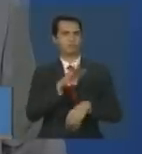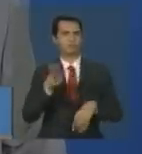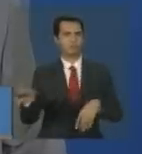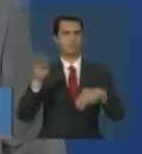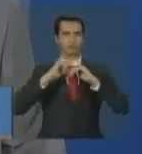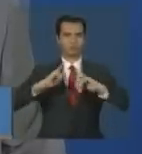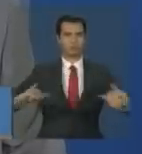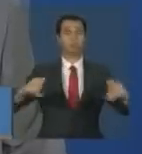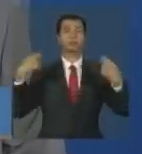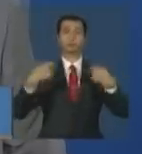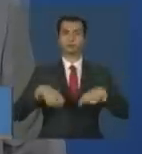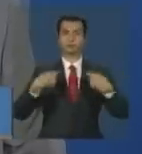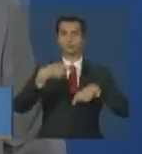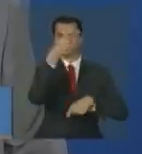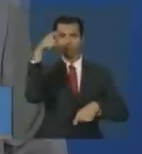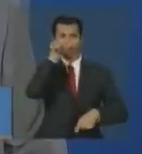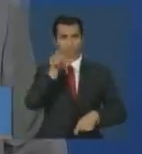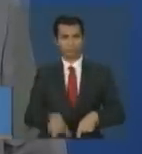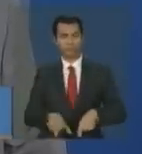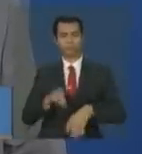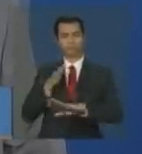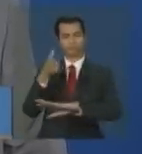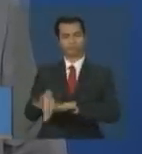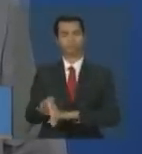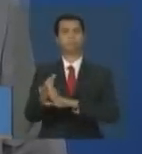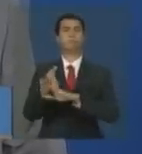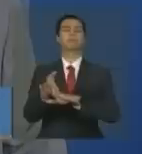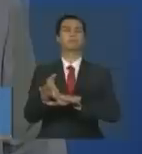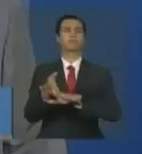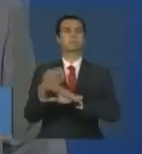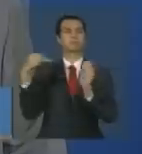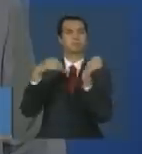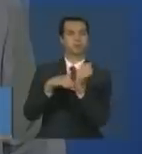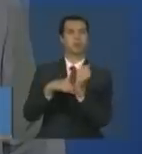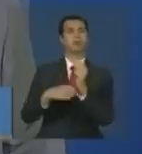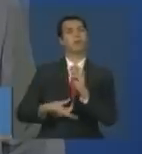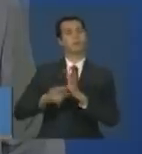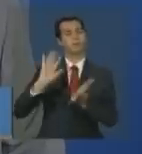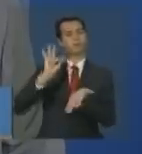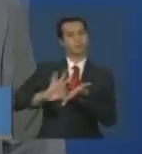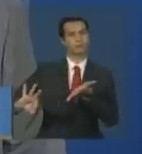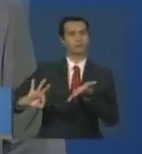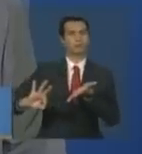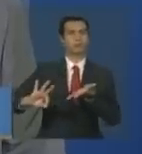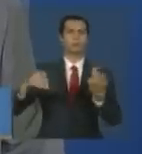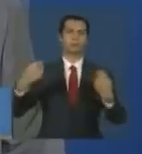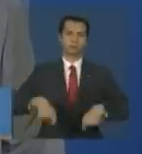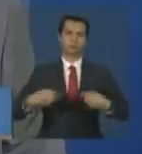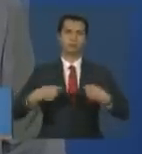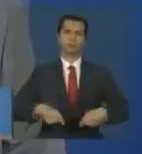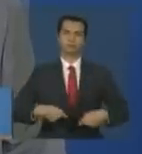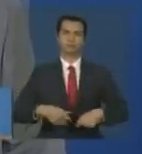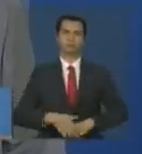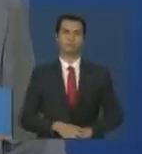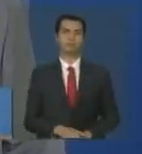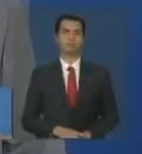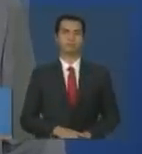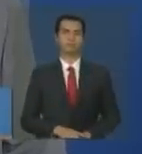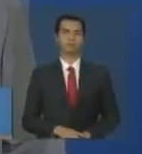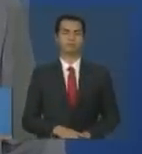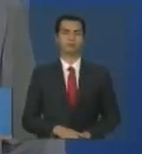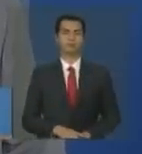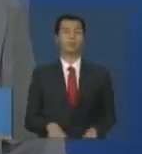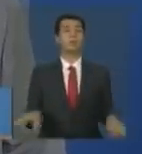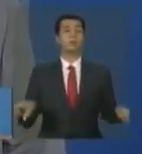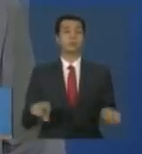realizados mediante senha, um cadastro prévio do usuário, tudo isso. Além disso, nós temos o